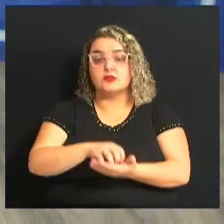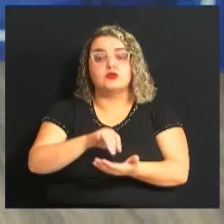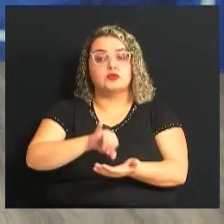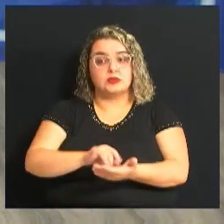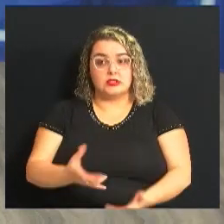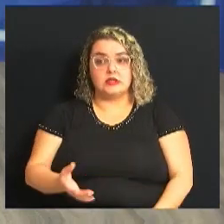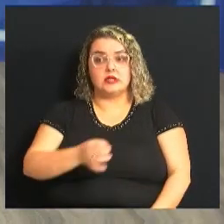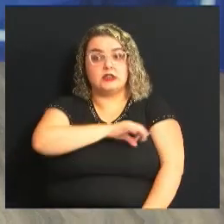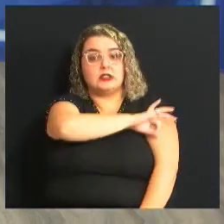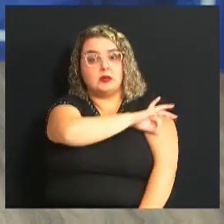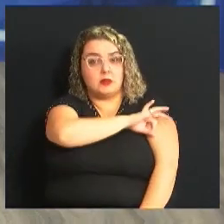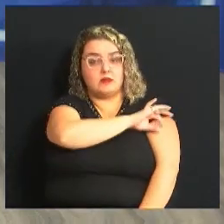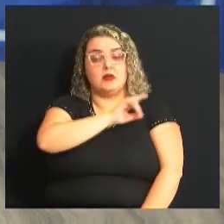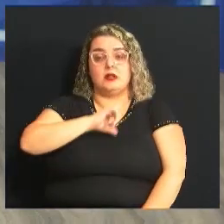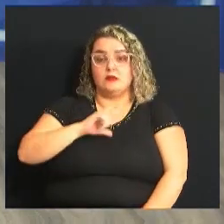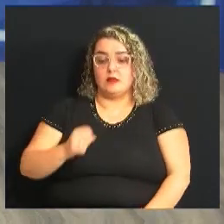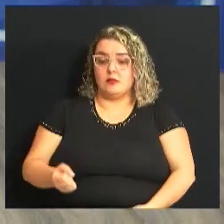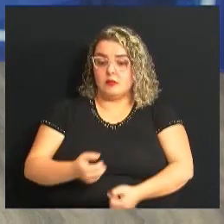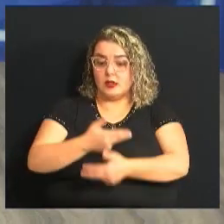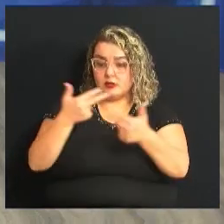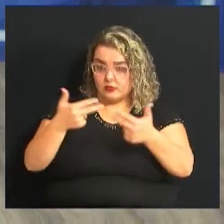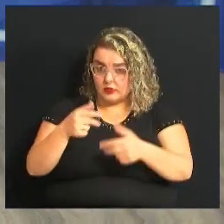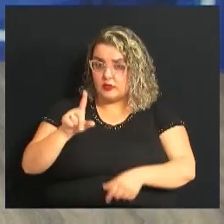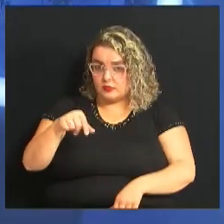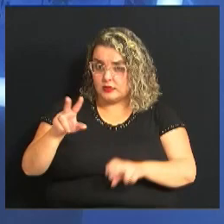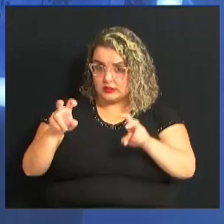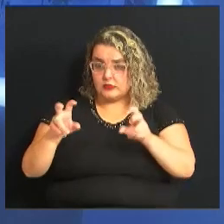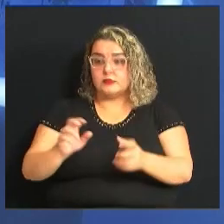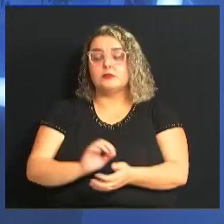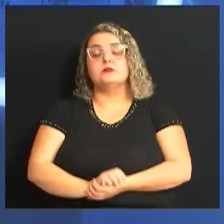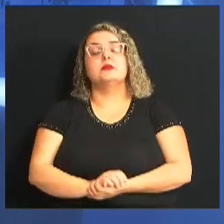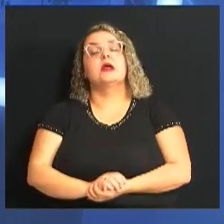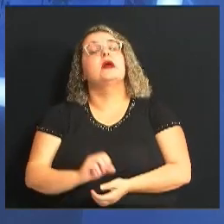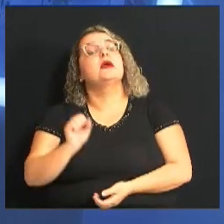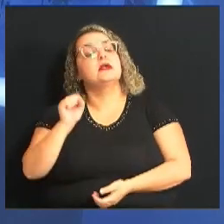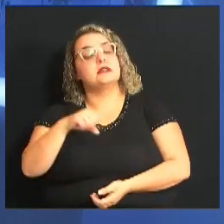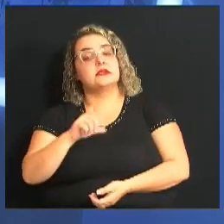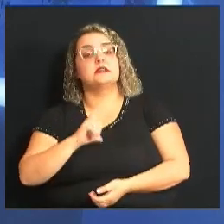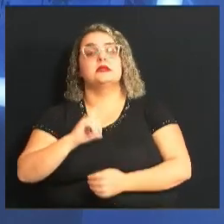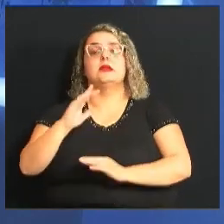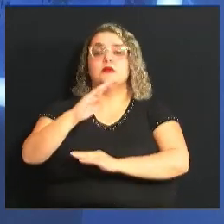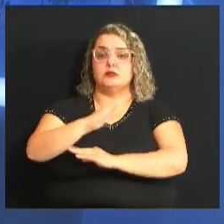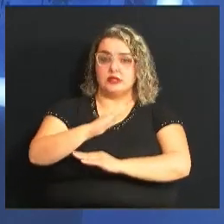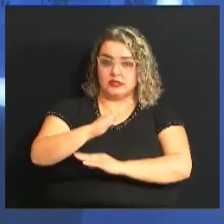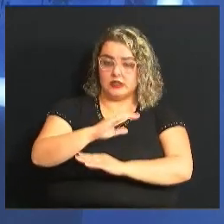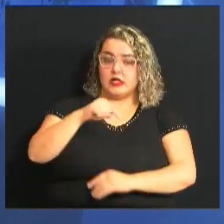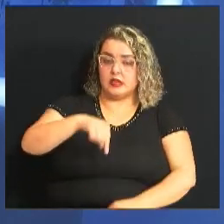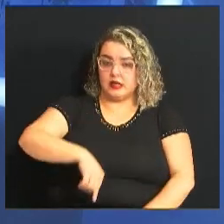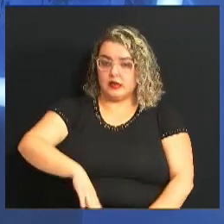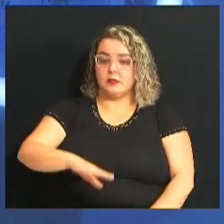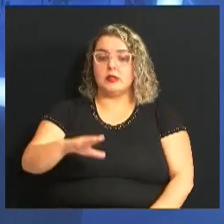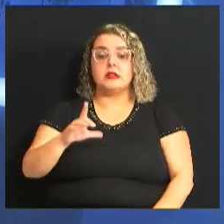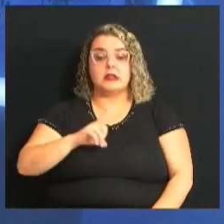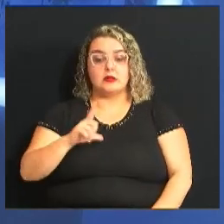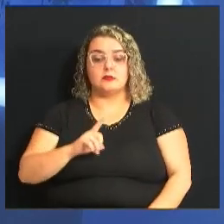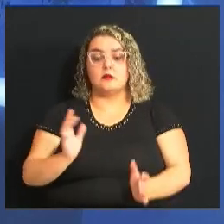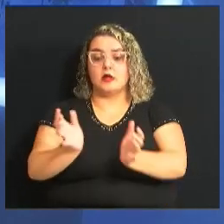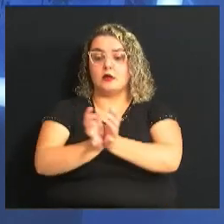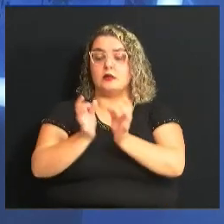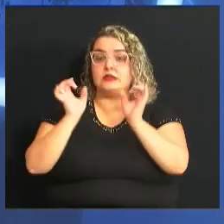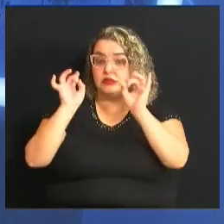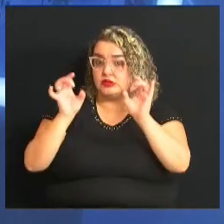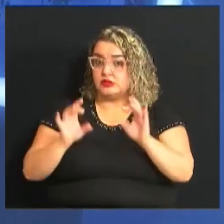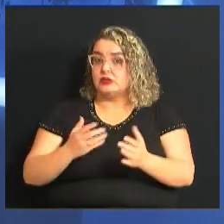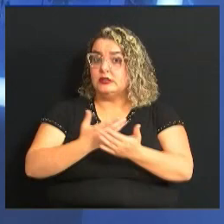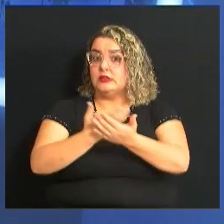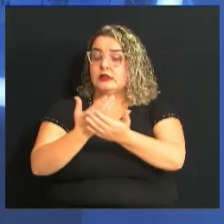uma novidade sobre este assunto. Sim, olha, a gente inclusive tem aqui na Câmara Municipal uma comissão especial de estudos a respeito desse